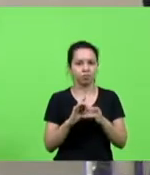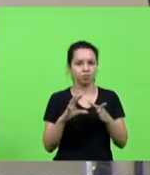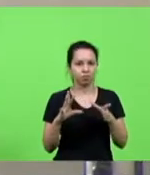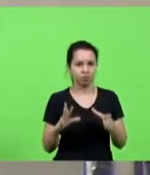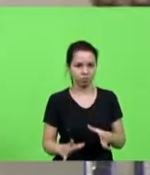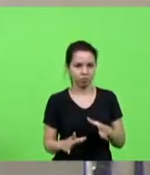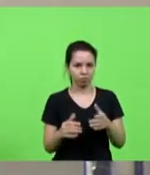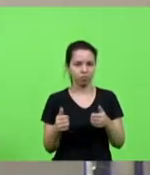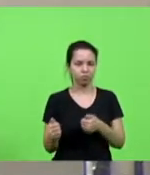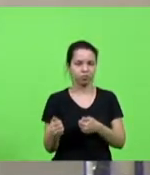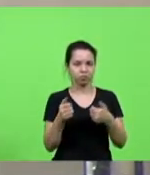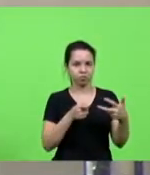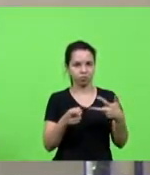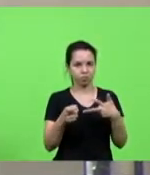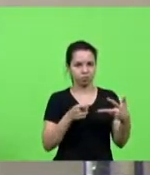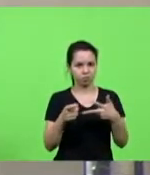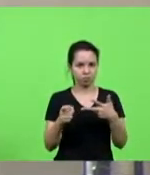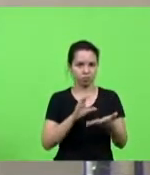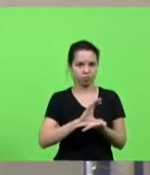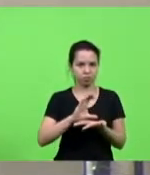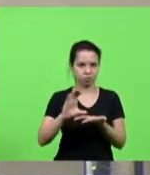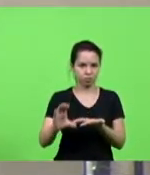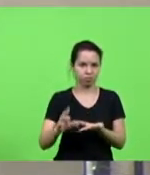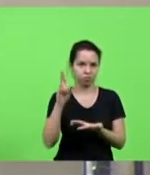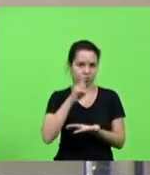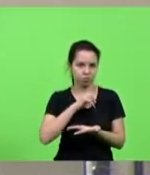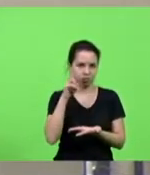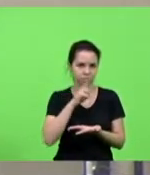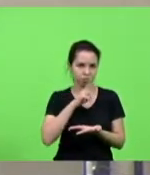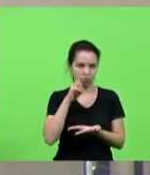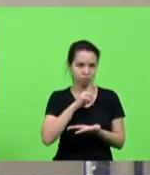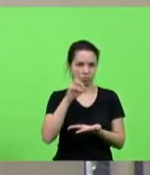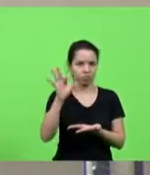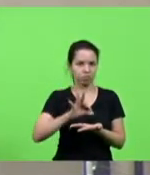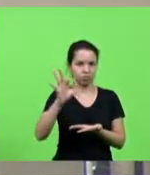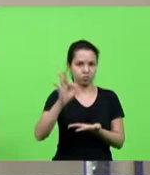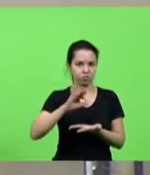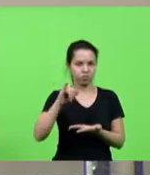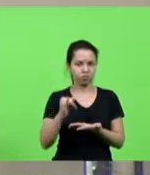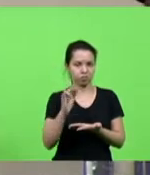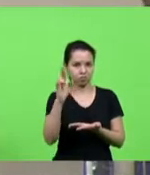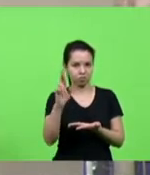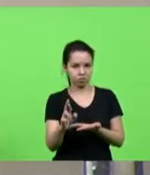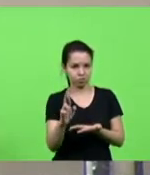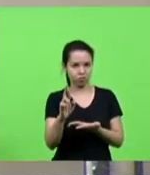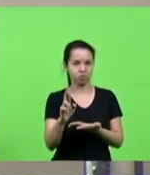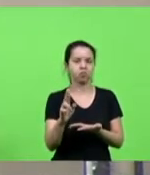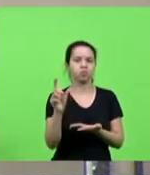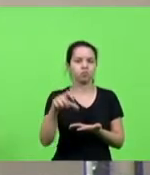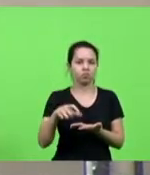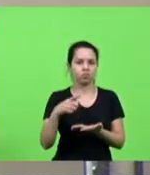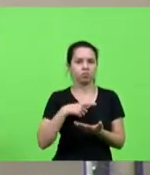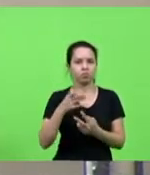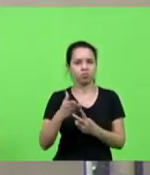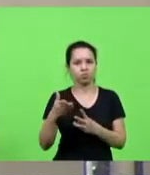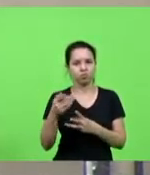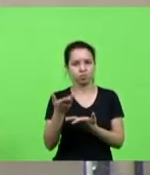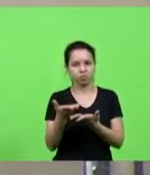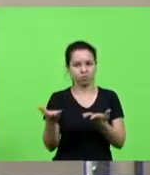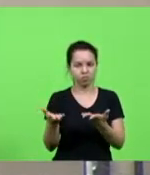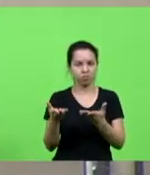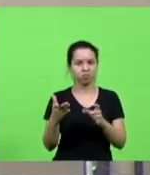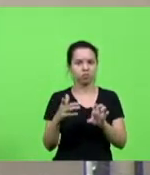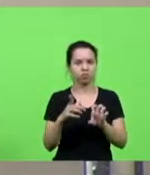auxílio emergencial na forma de subsídio integral da taxa de juros remuneratórios de operação de crédito a microempreendedores individuais,